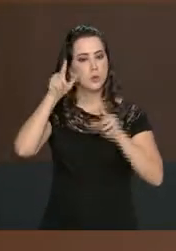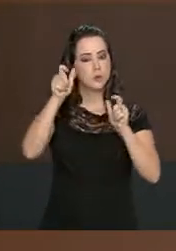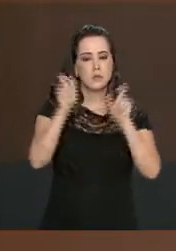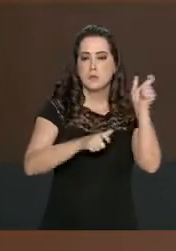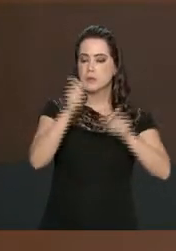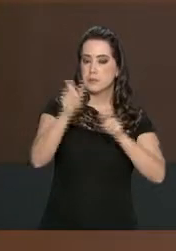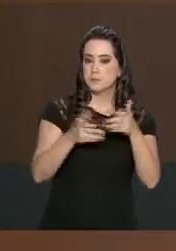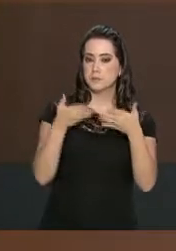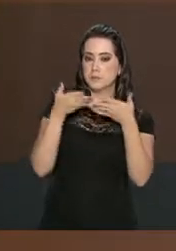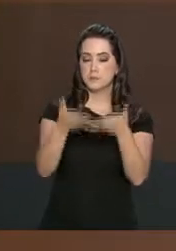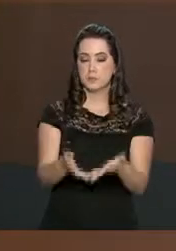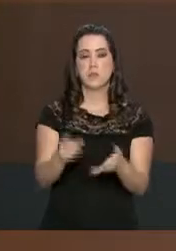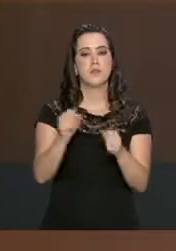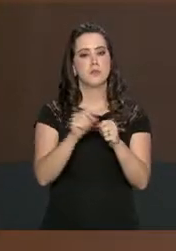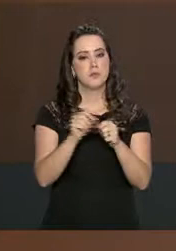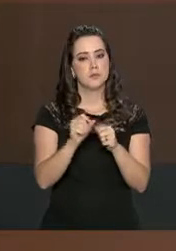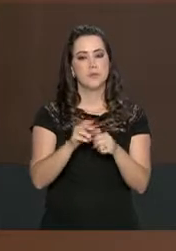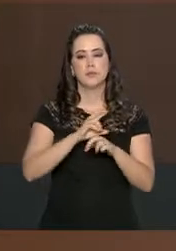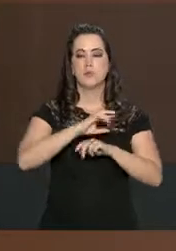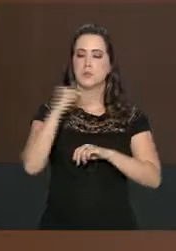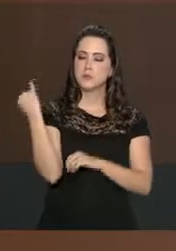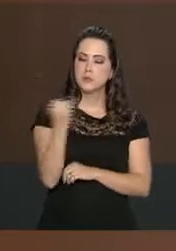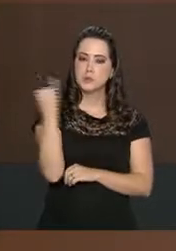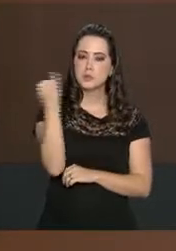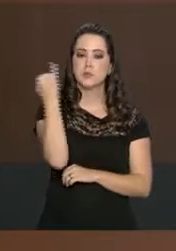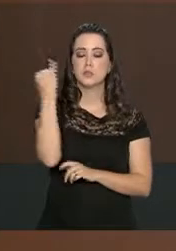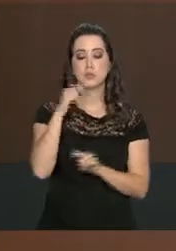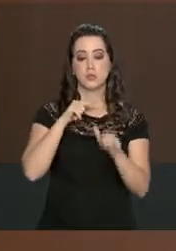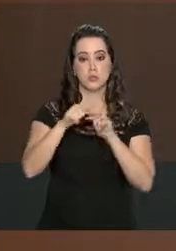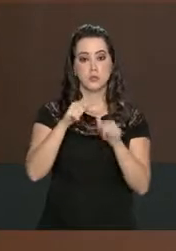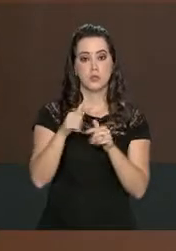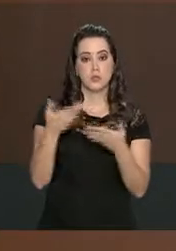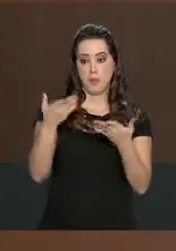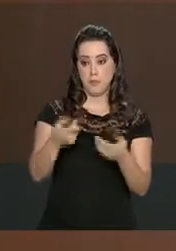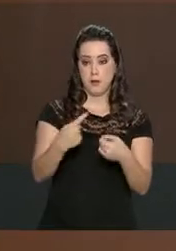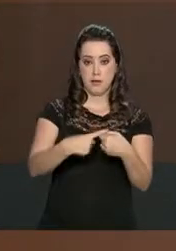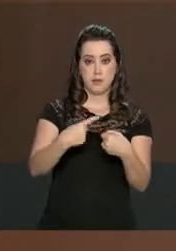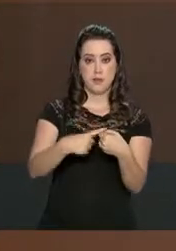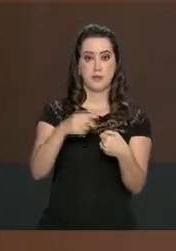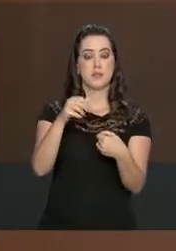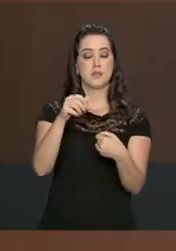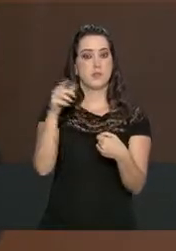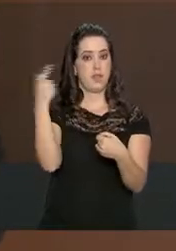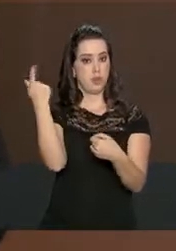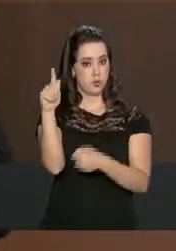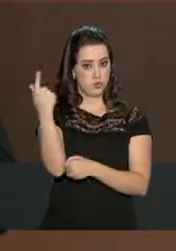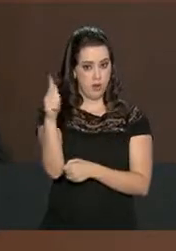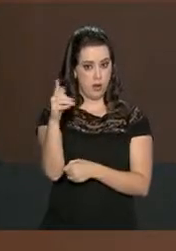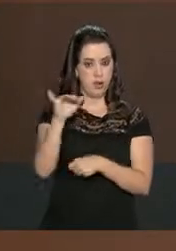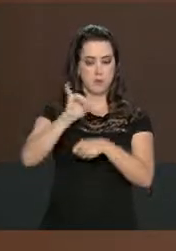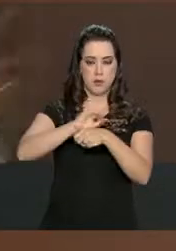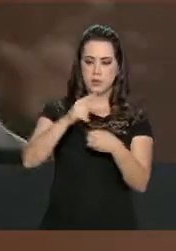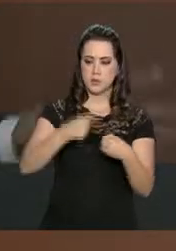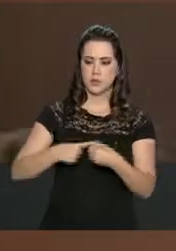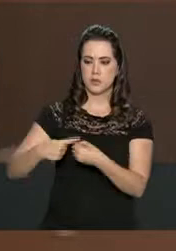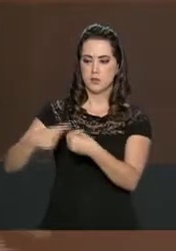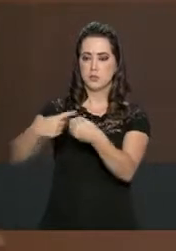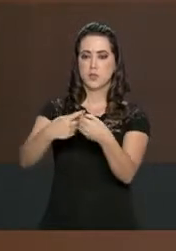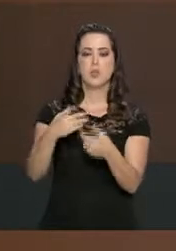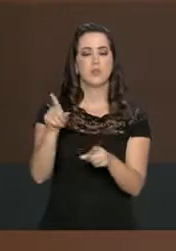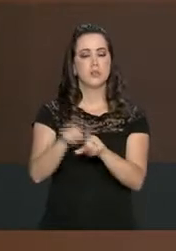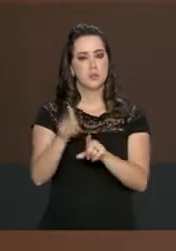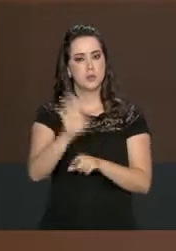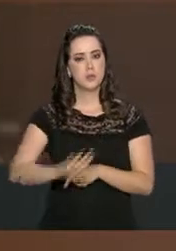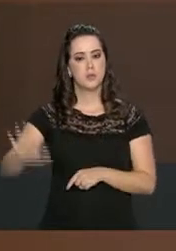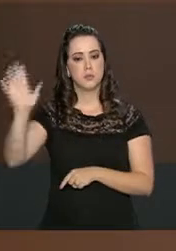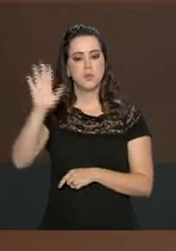todos aqueles que fazem a grandeza de Aparecida, de Goiânia, de Goiás e do Brasil. Quero,